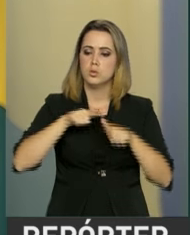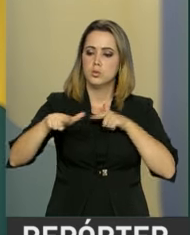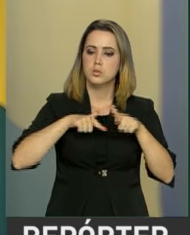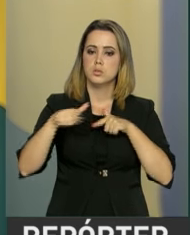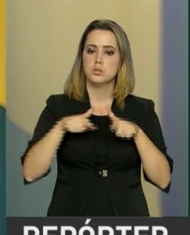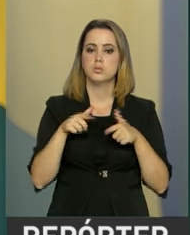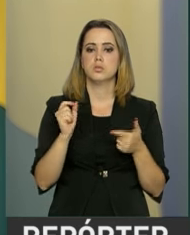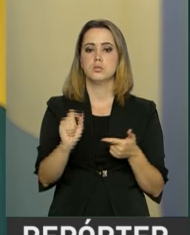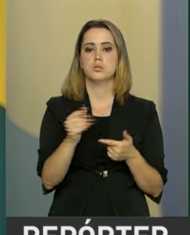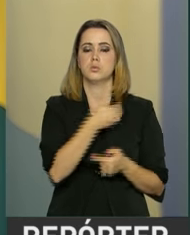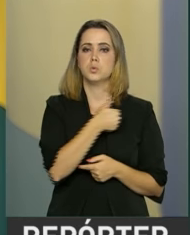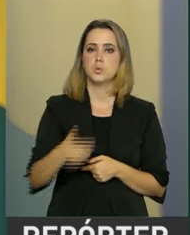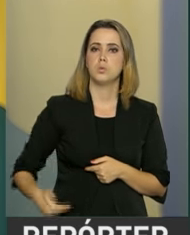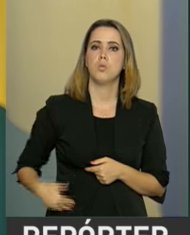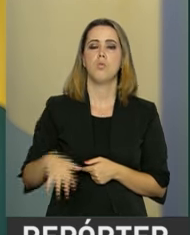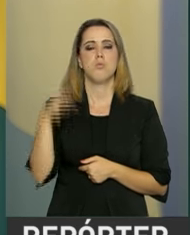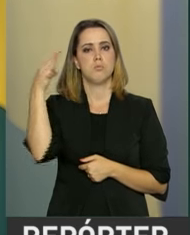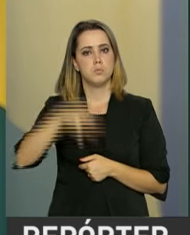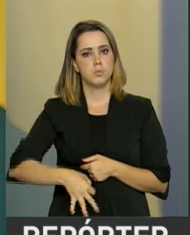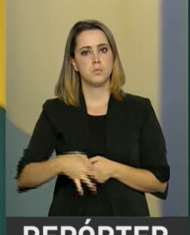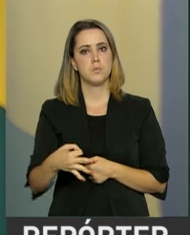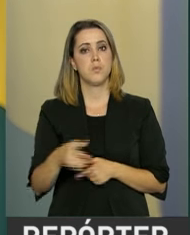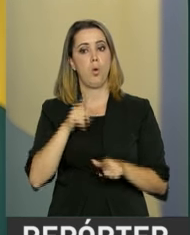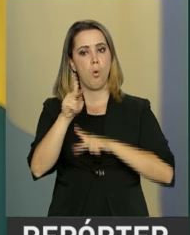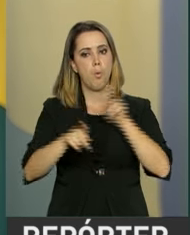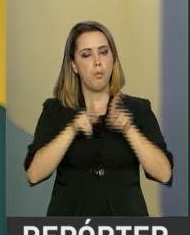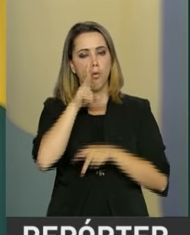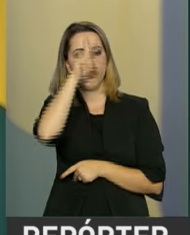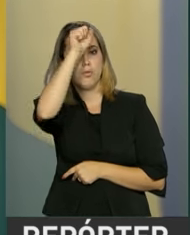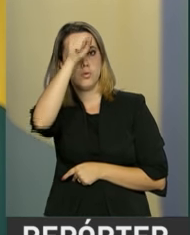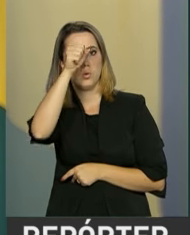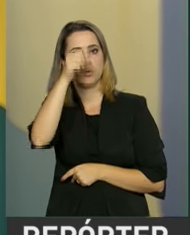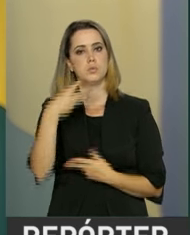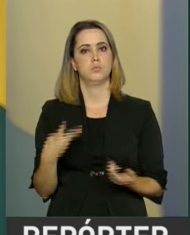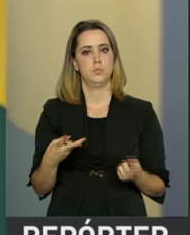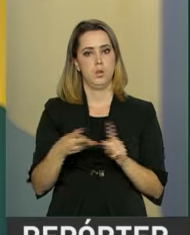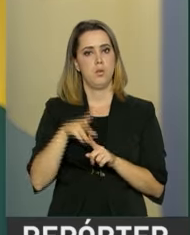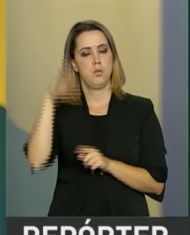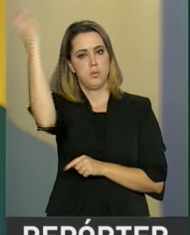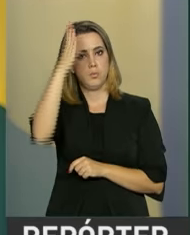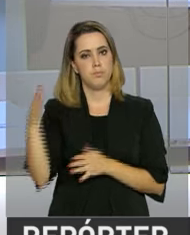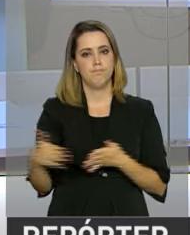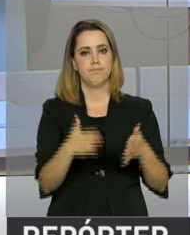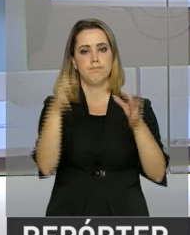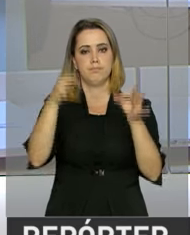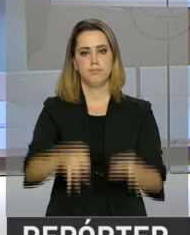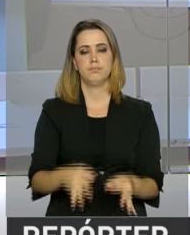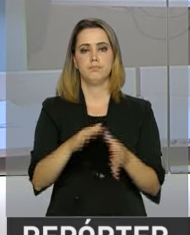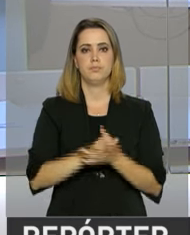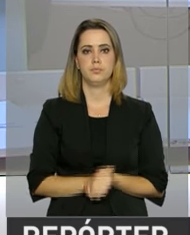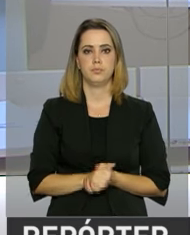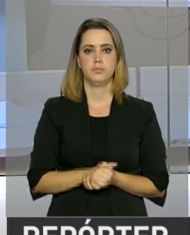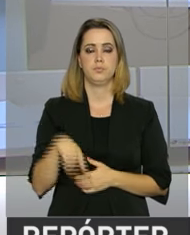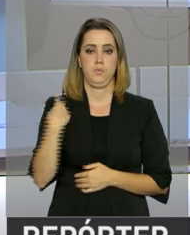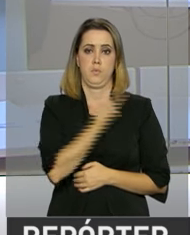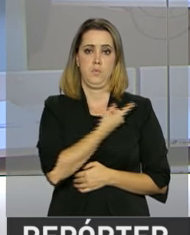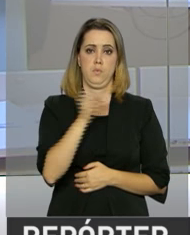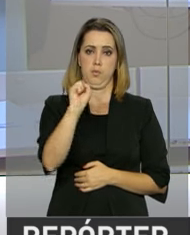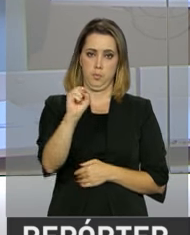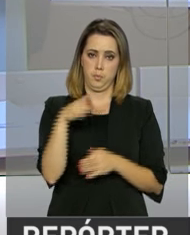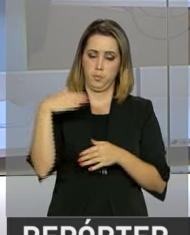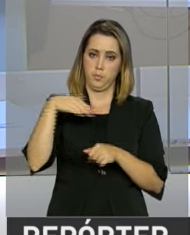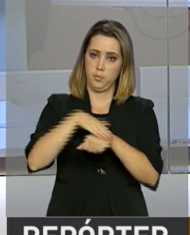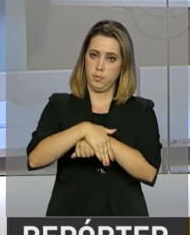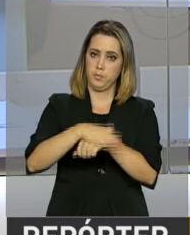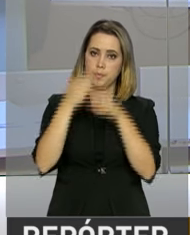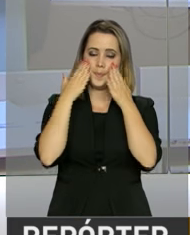trabalhemos. O governo tem coerência, o povo tem força e o Brasil tem rumo. Nós voltamos às 8